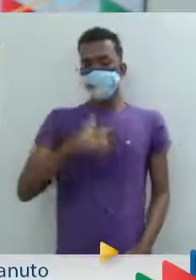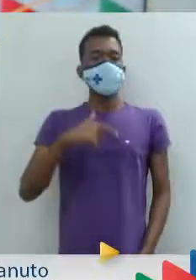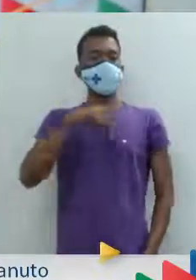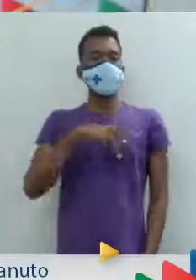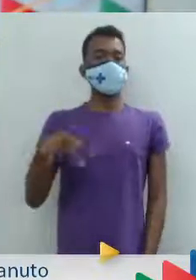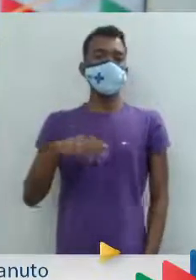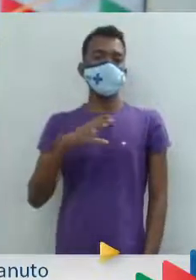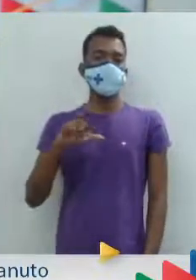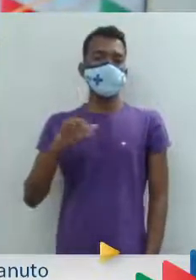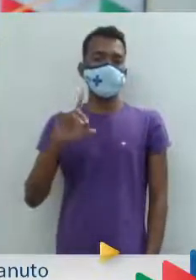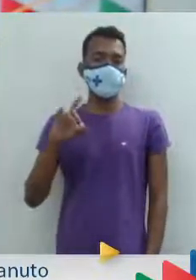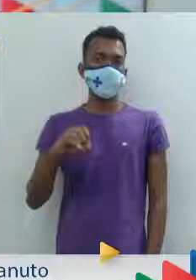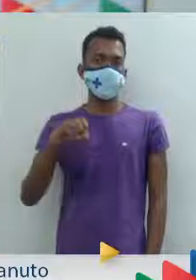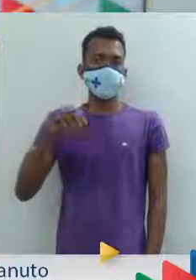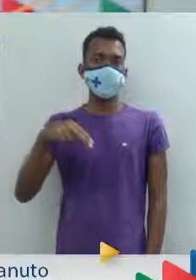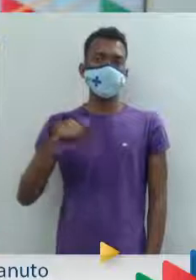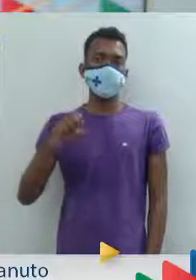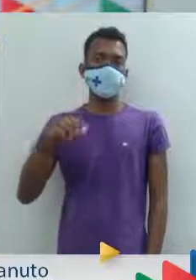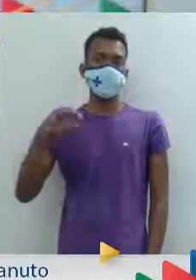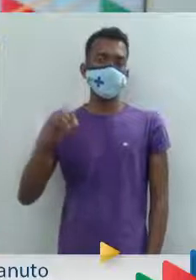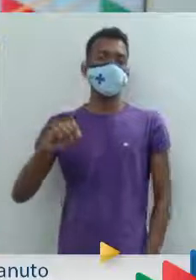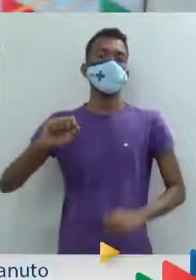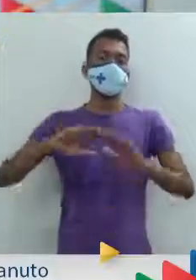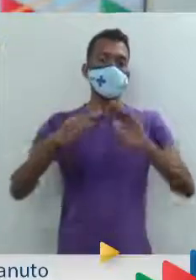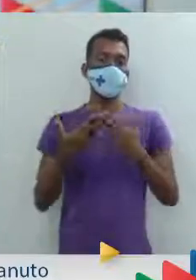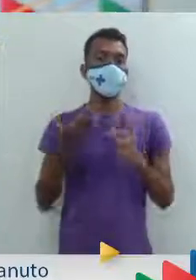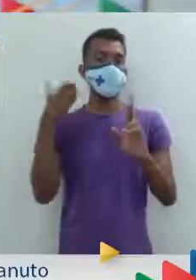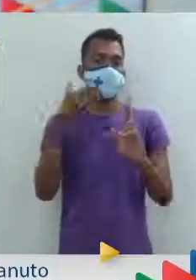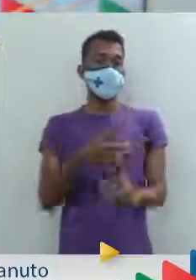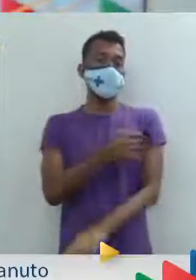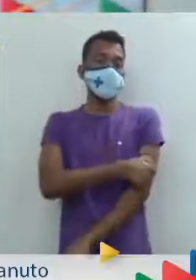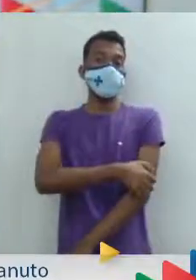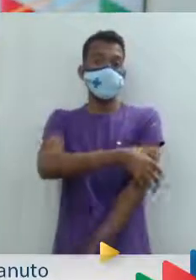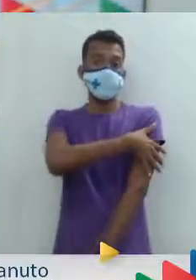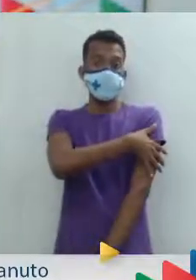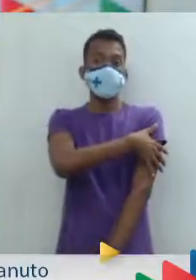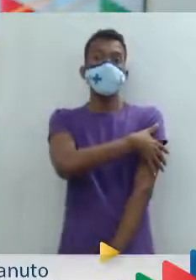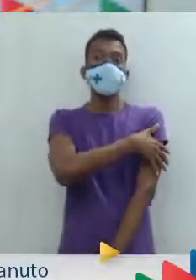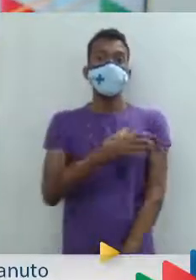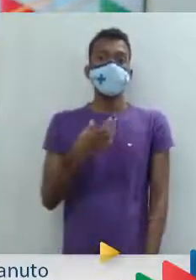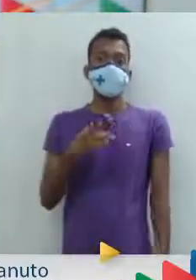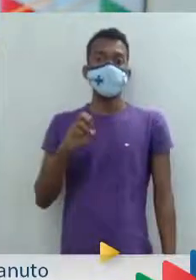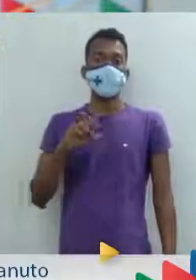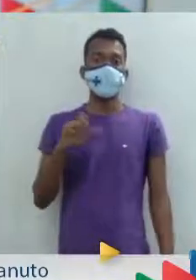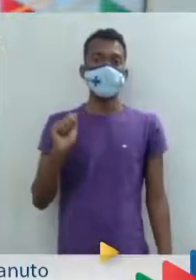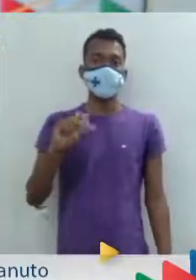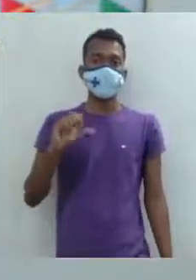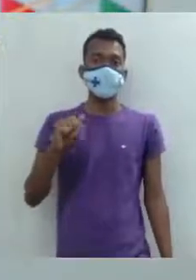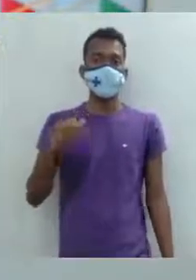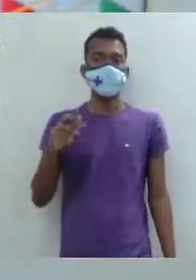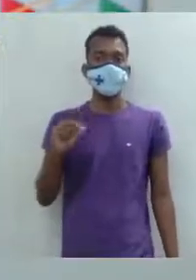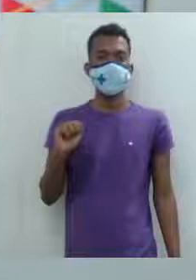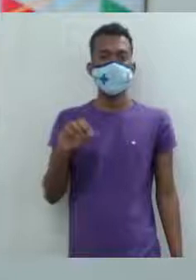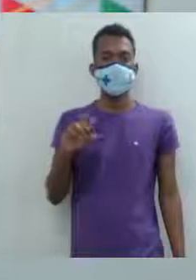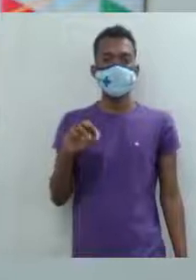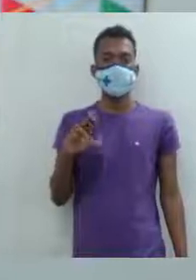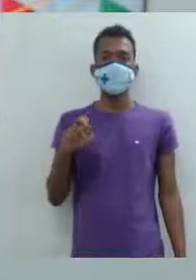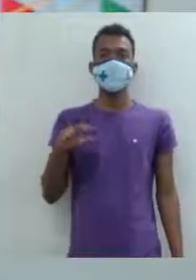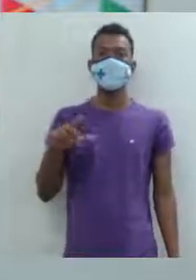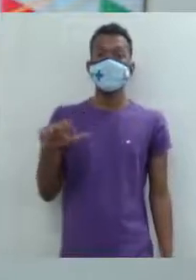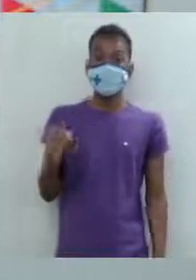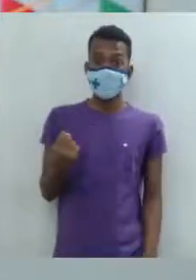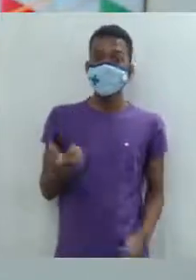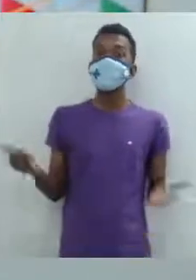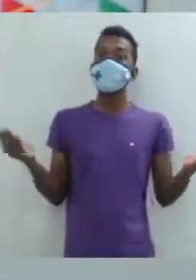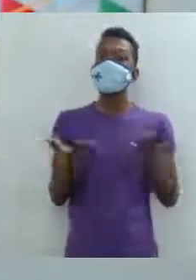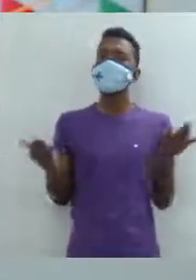Cláudio Nascimento, da Escola de Referência de Ensino Fundamental Creuza Câmara Dornelas. E nesse exato momento,